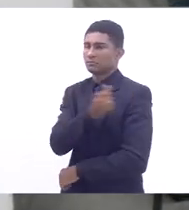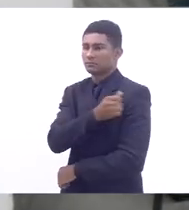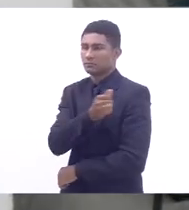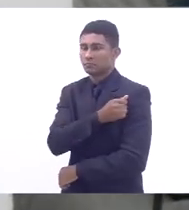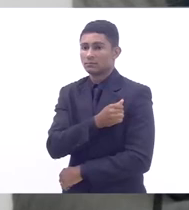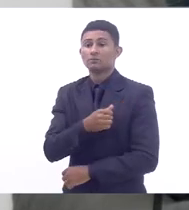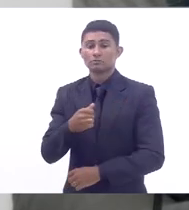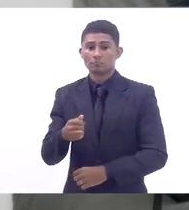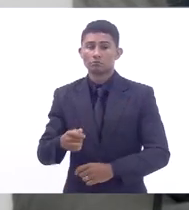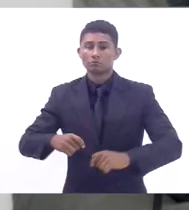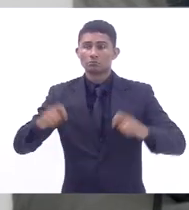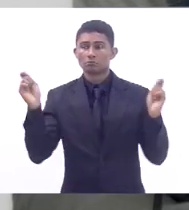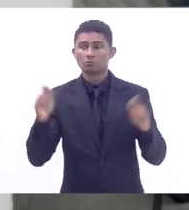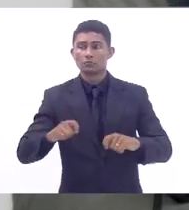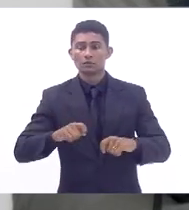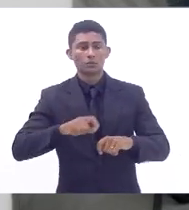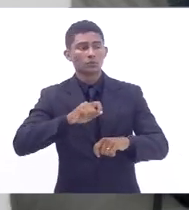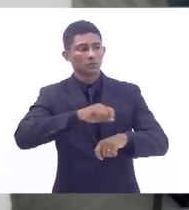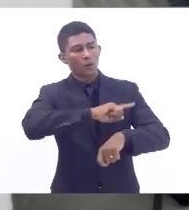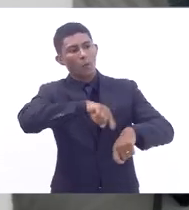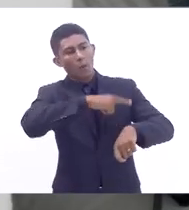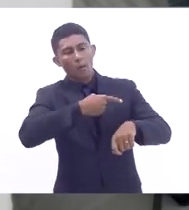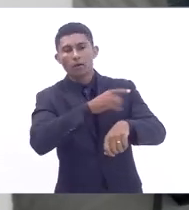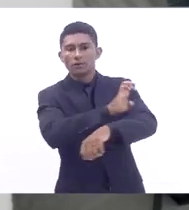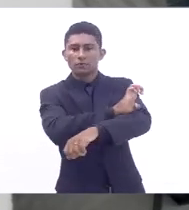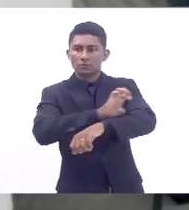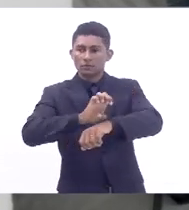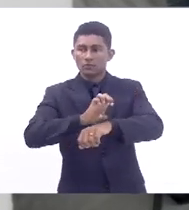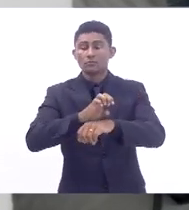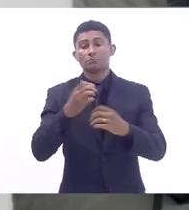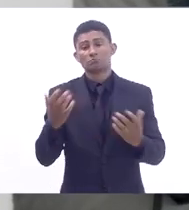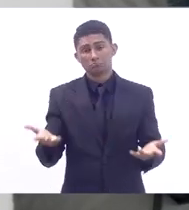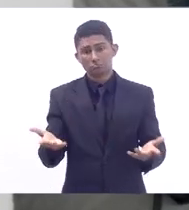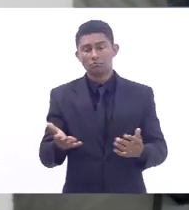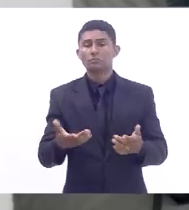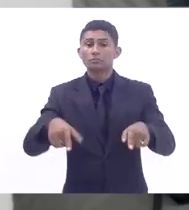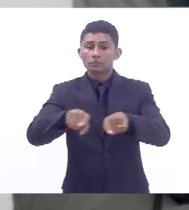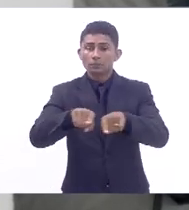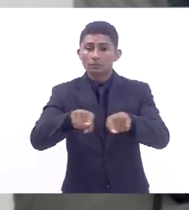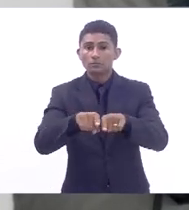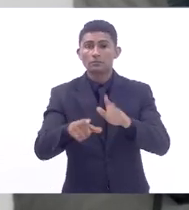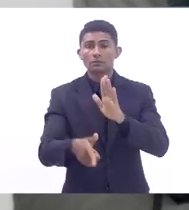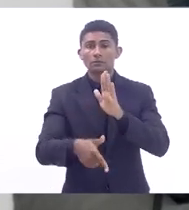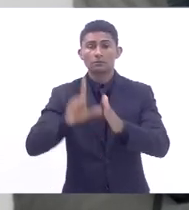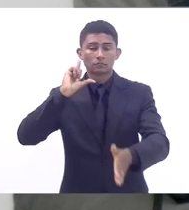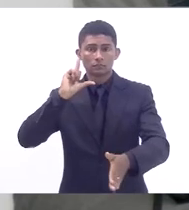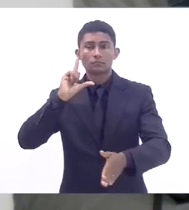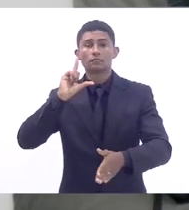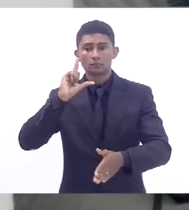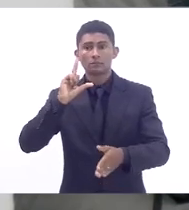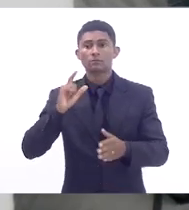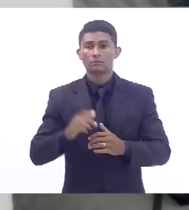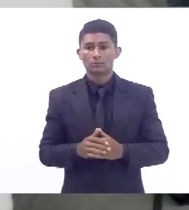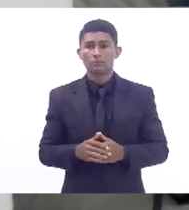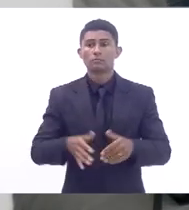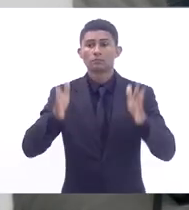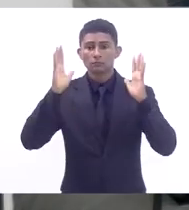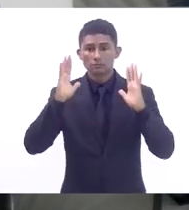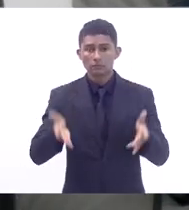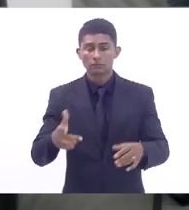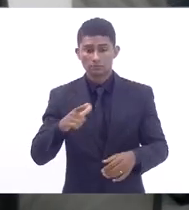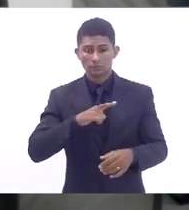bolsa pelo menos reverte em horário de estágio acho que é uma boa solução inclusive isso foi tirado uma vez numa uma